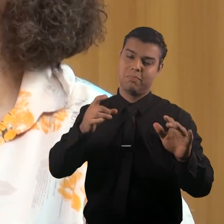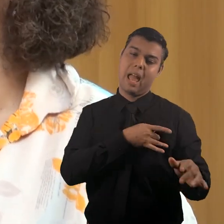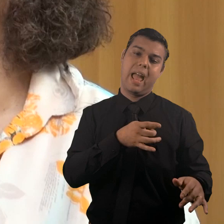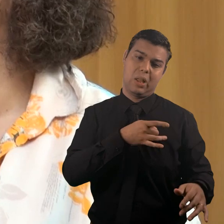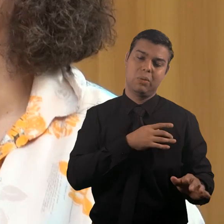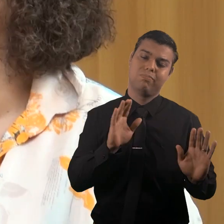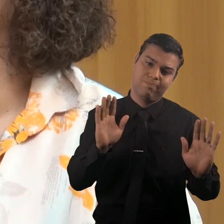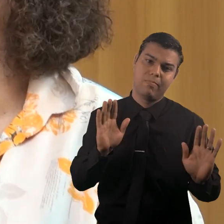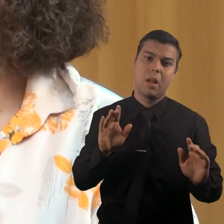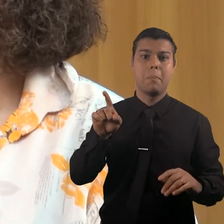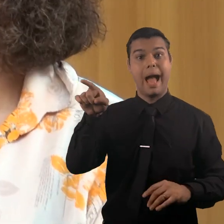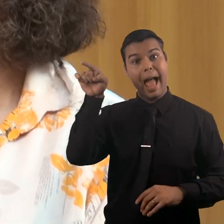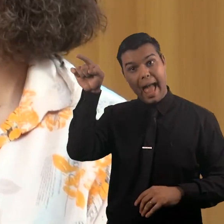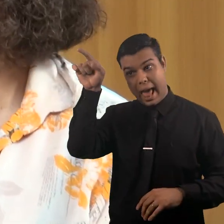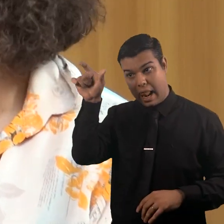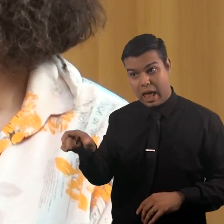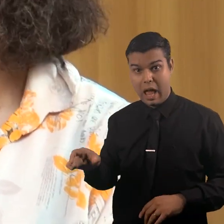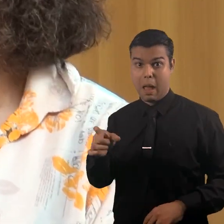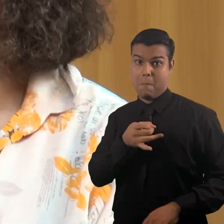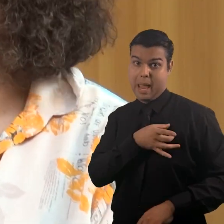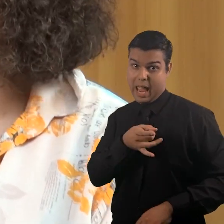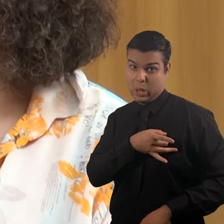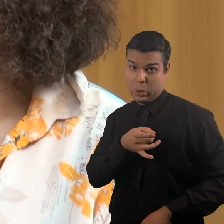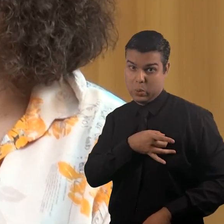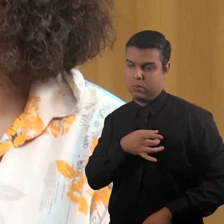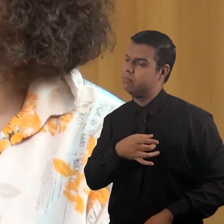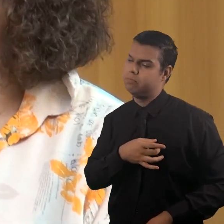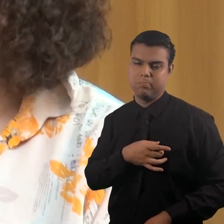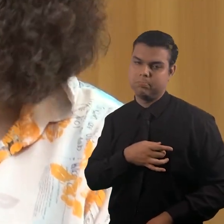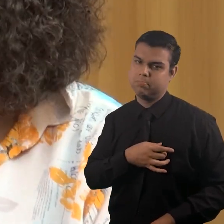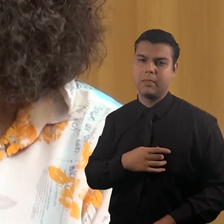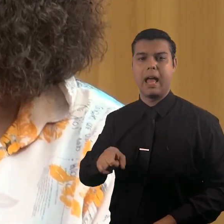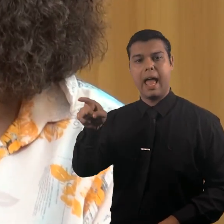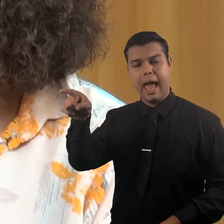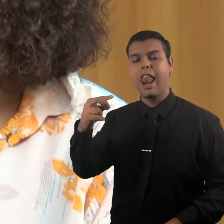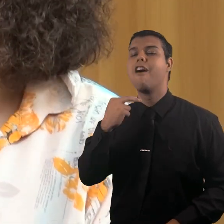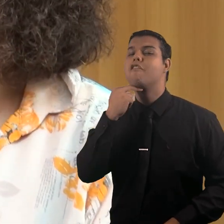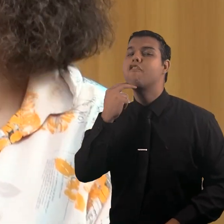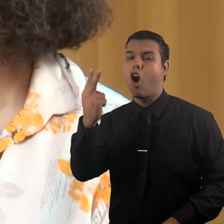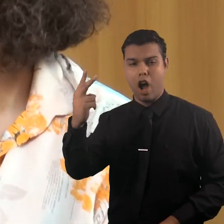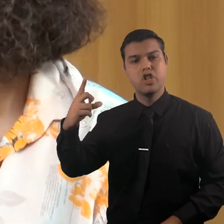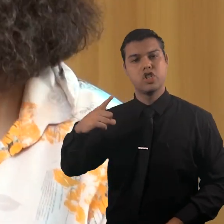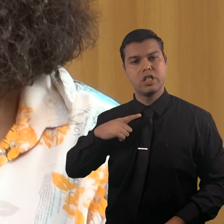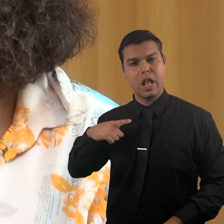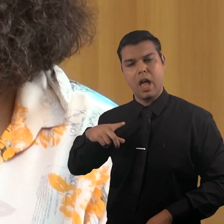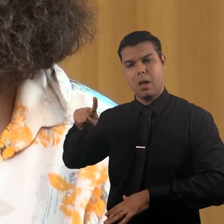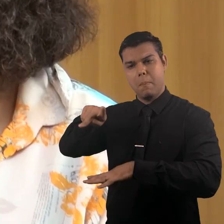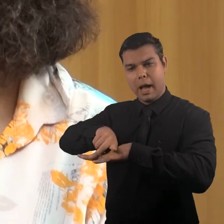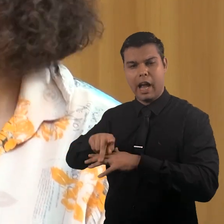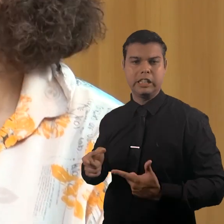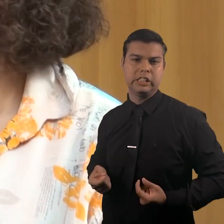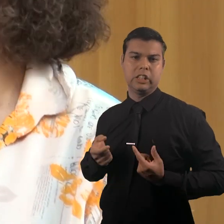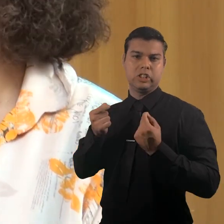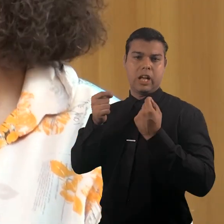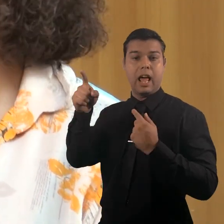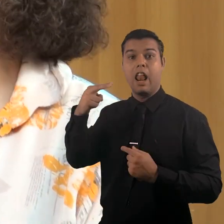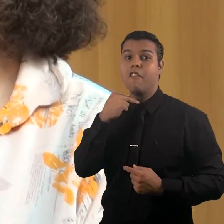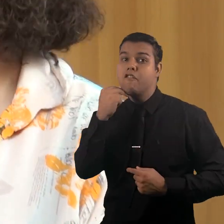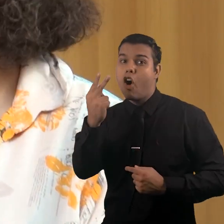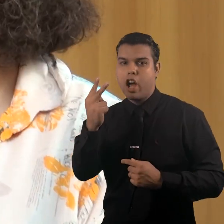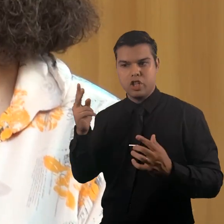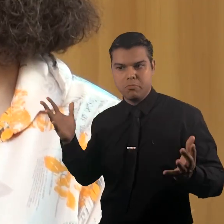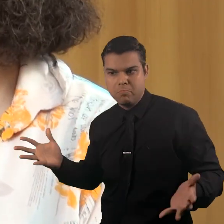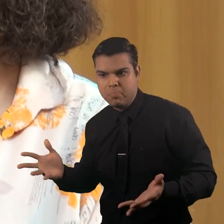a paciente com medo. Ela é Laura, uma paciente de câncer de mama metastático, mas ela é uma voz e ela inspira